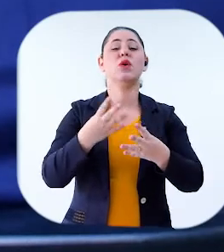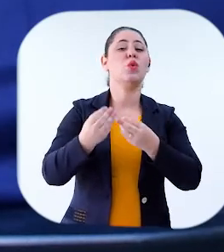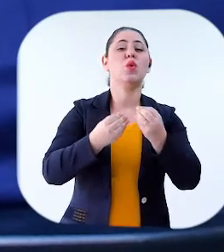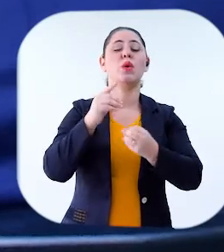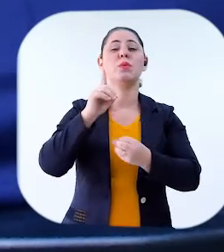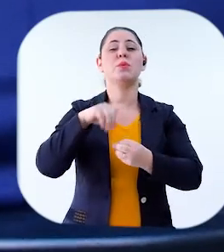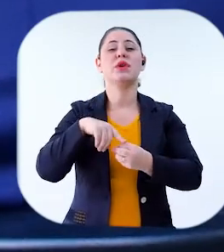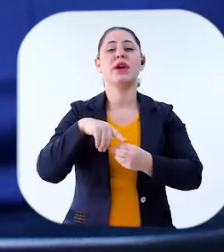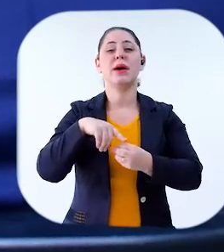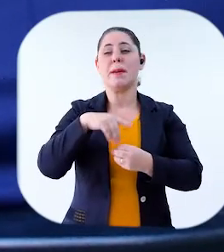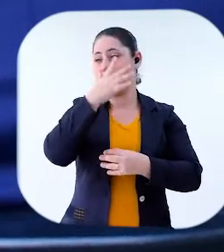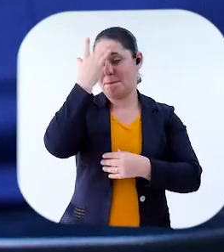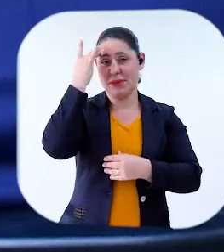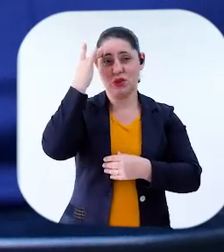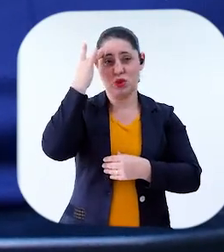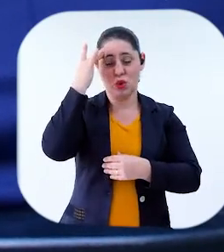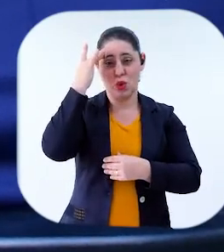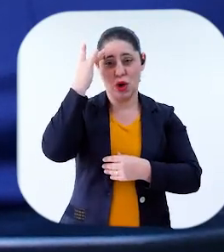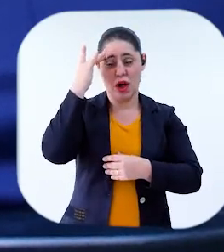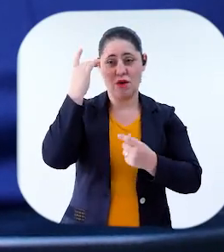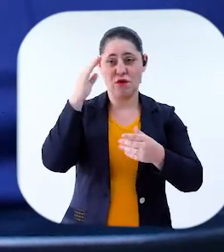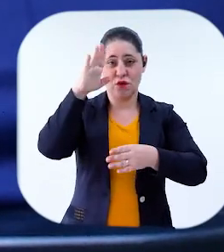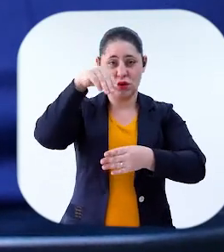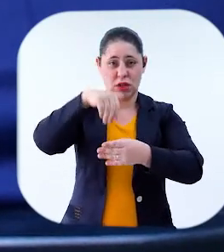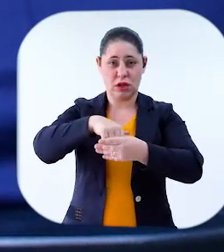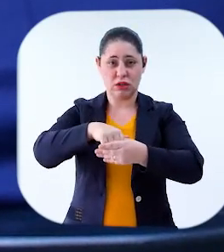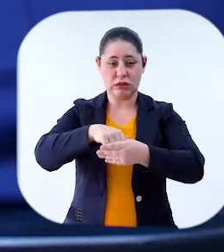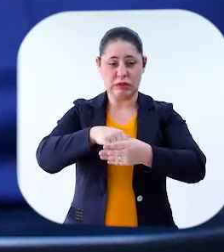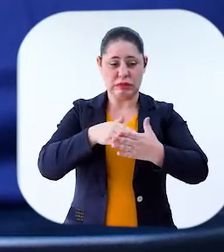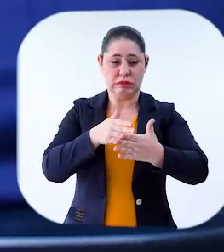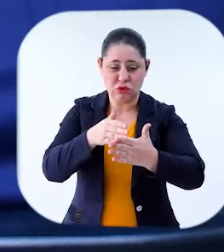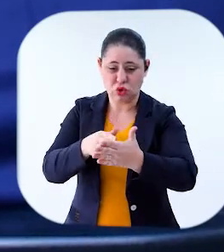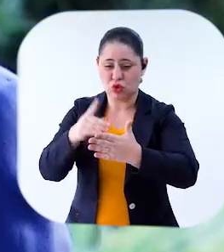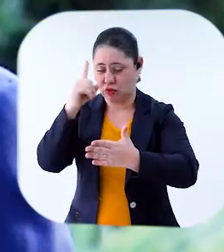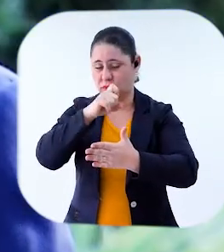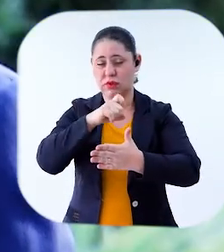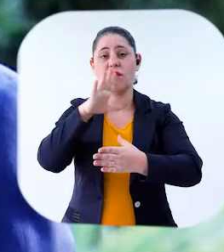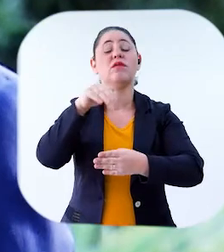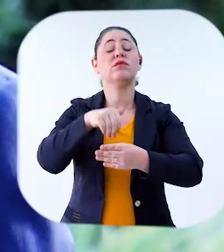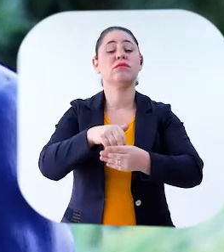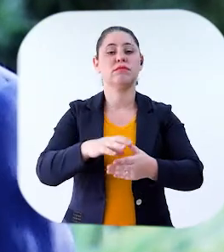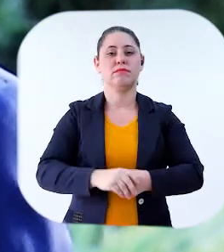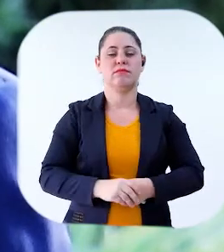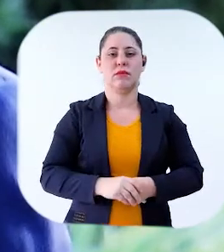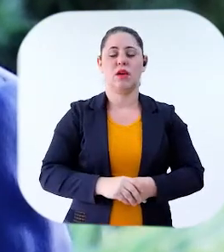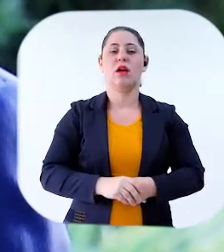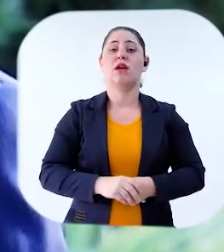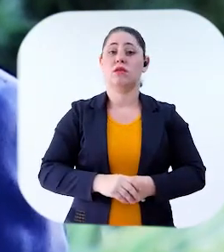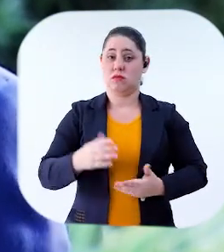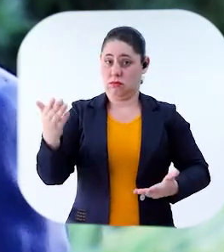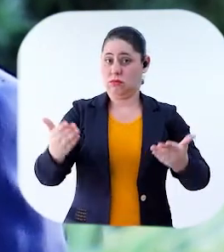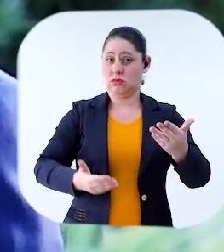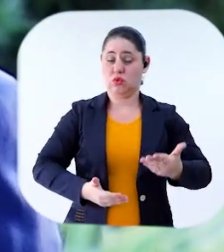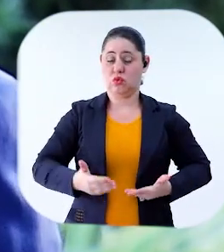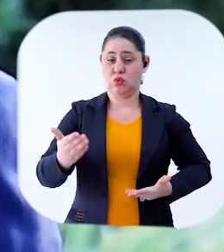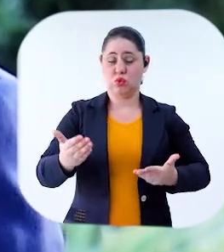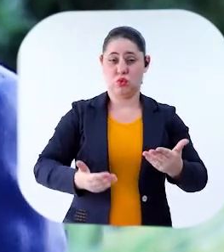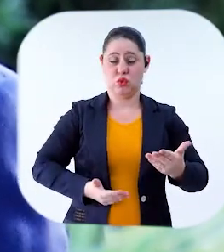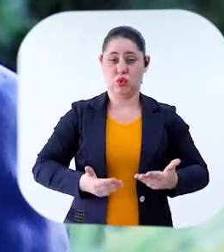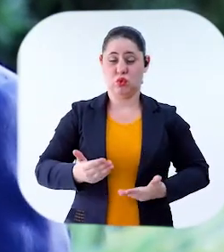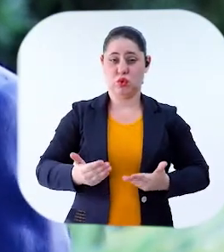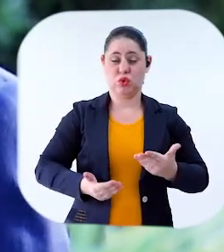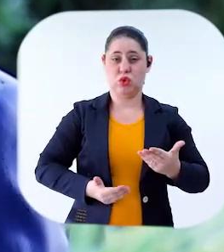sua previsão de como que esses eleitores nos lugares mais prejudicados vão fazer para votar. Tanto os servidores da Justiça